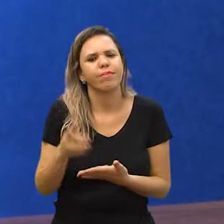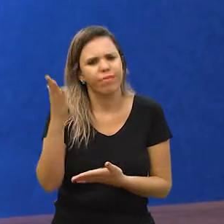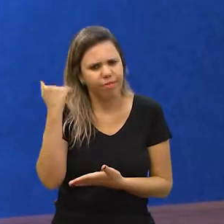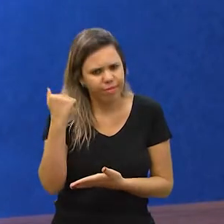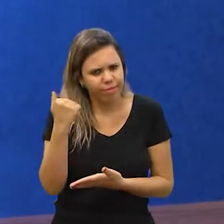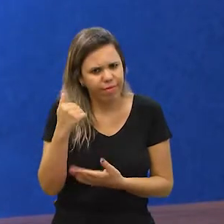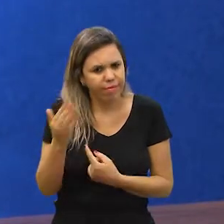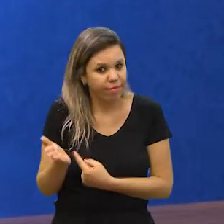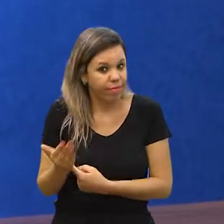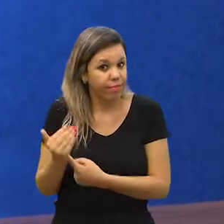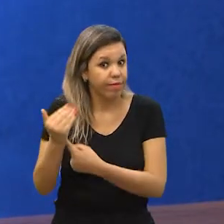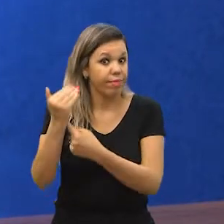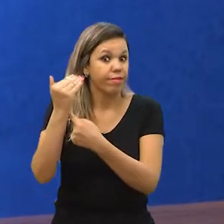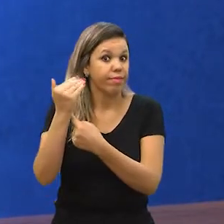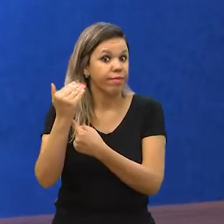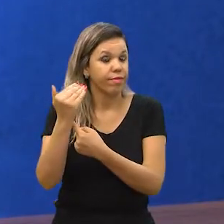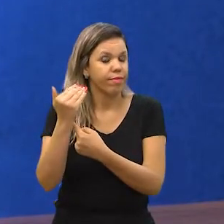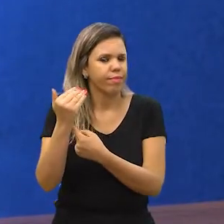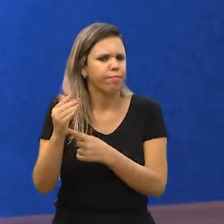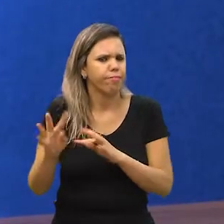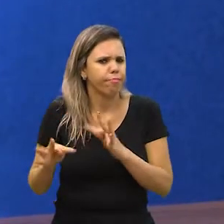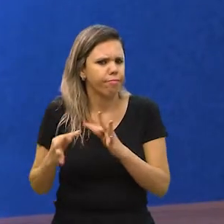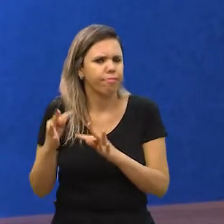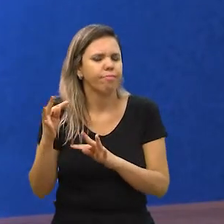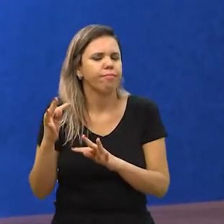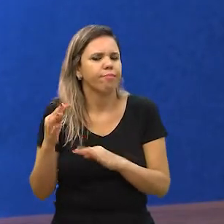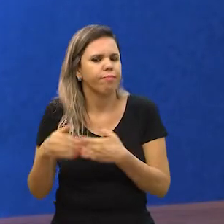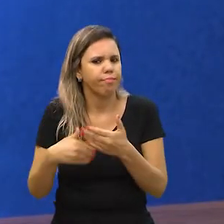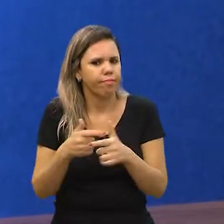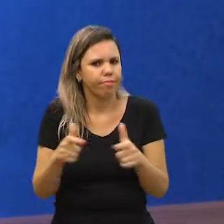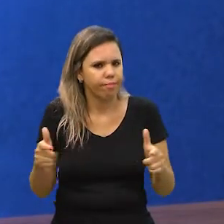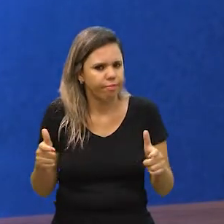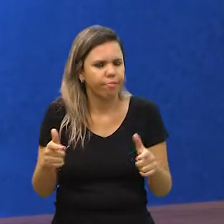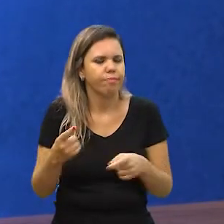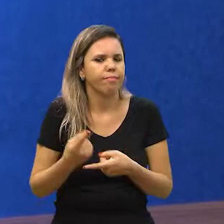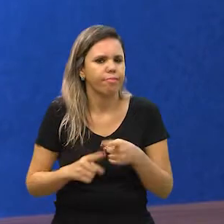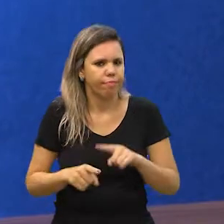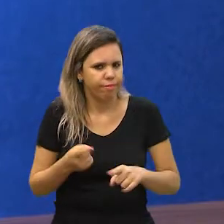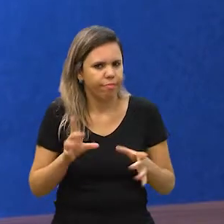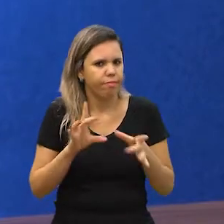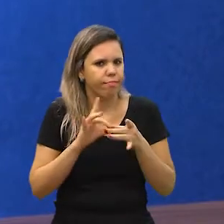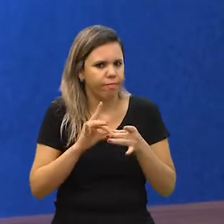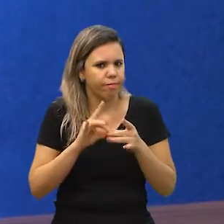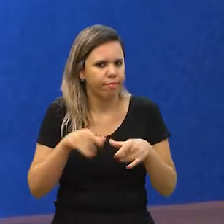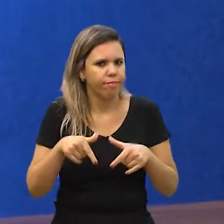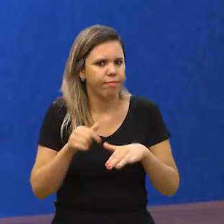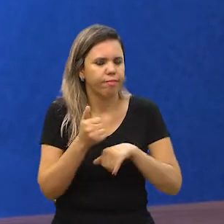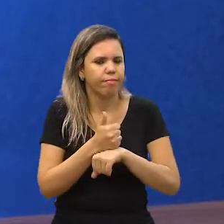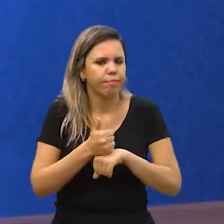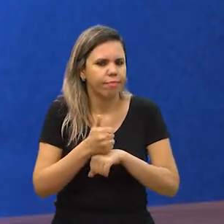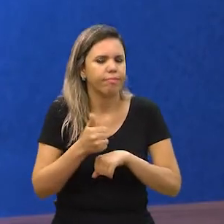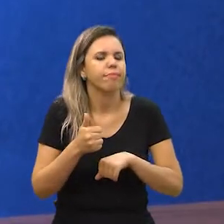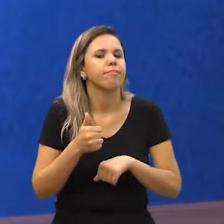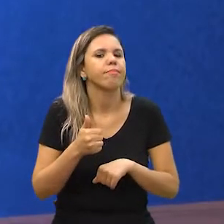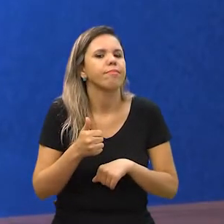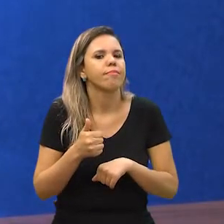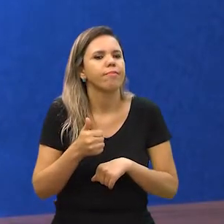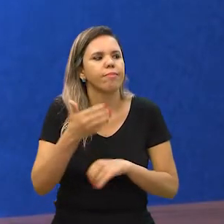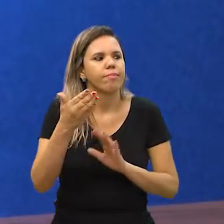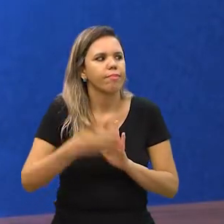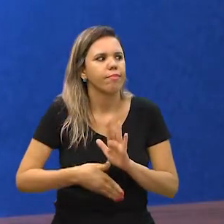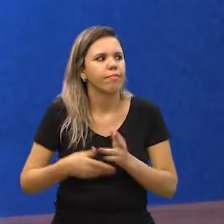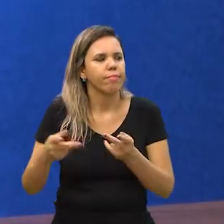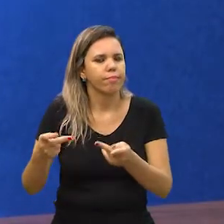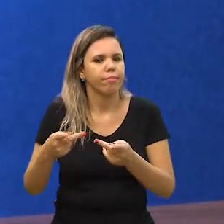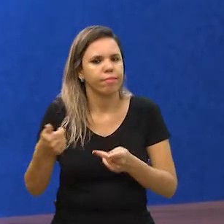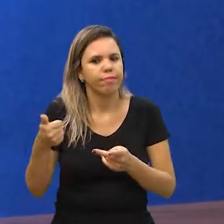que a tecnologia está cada vez mais ligada a esse setor? E prova disso é a nossa convidada